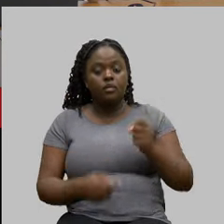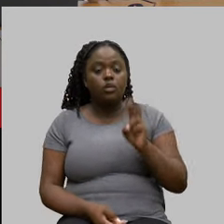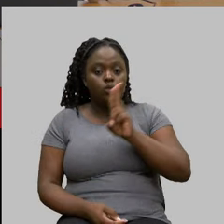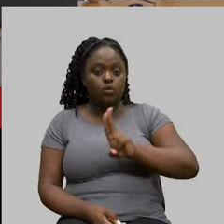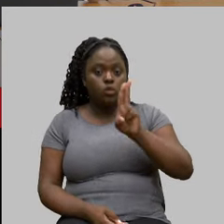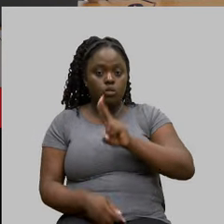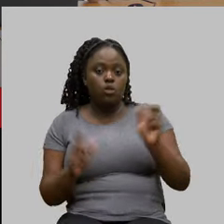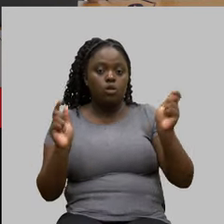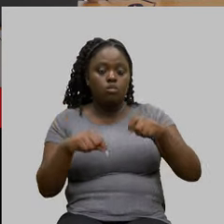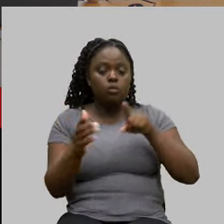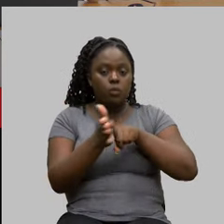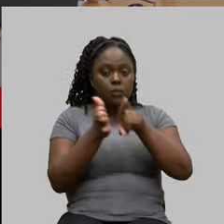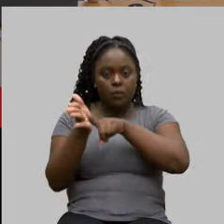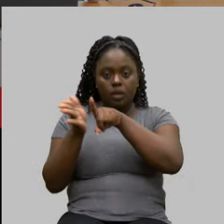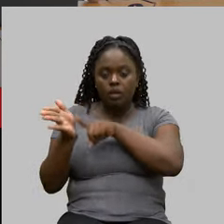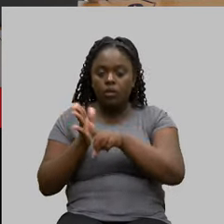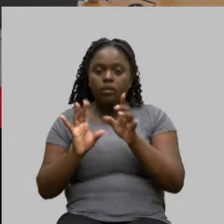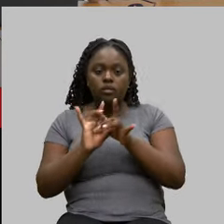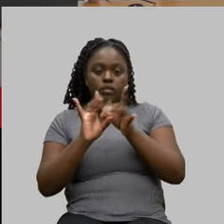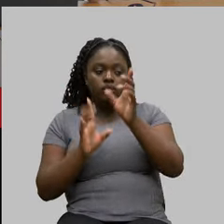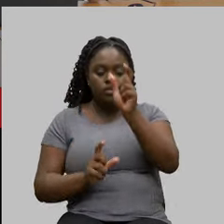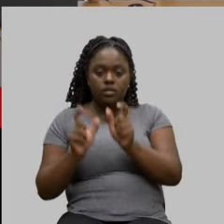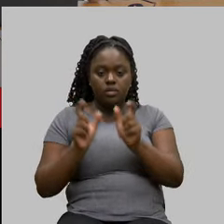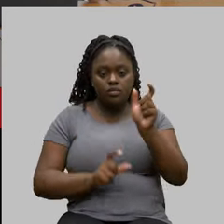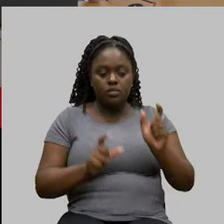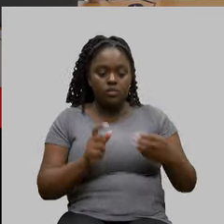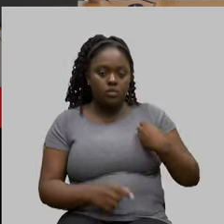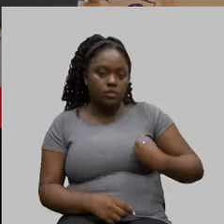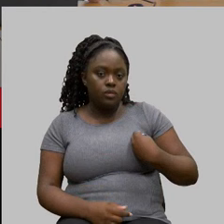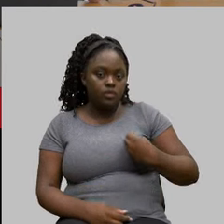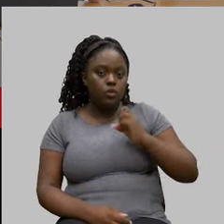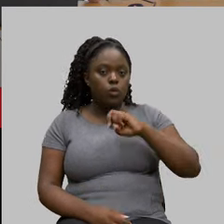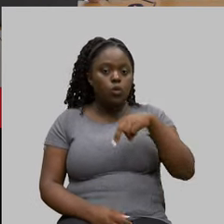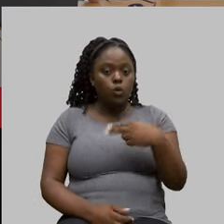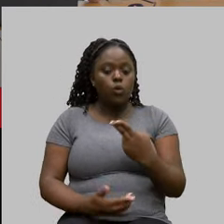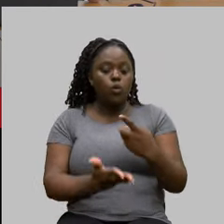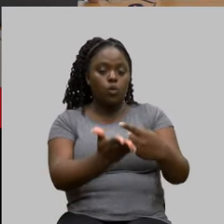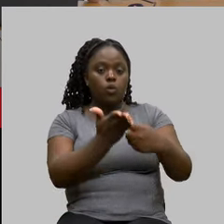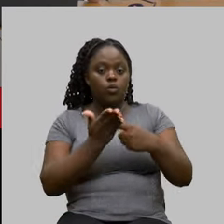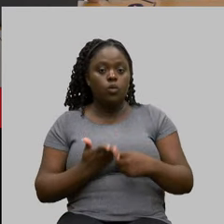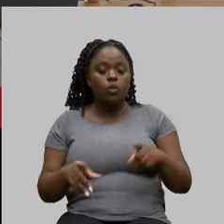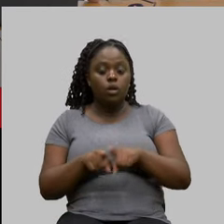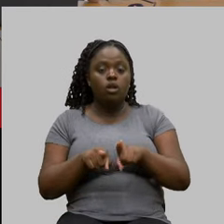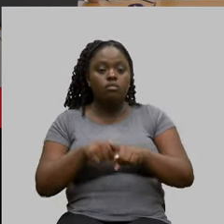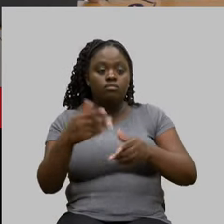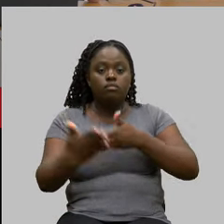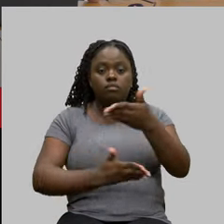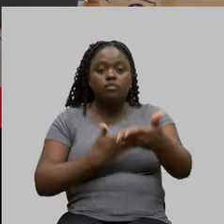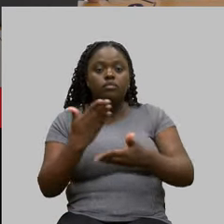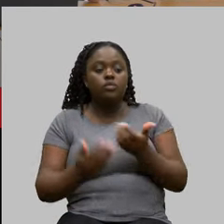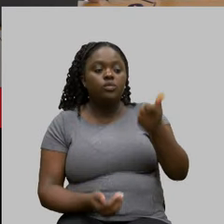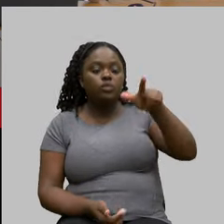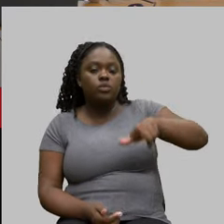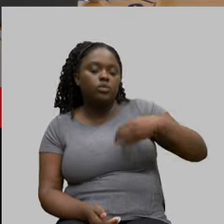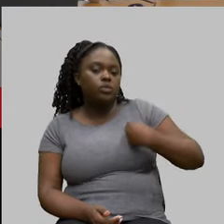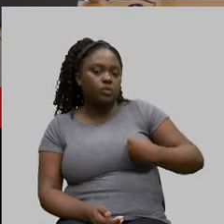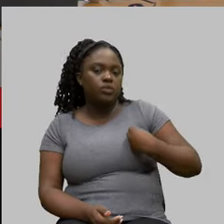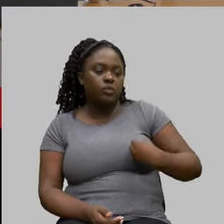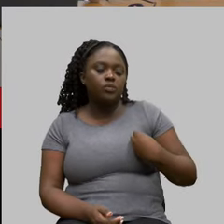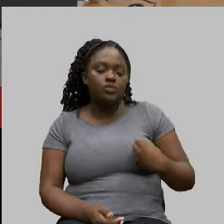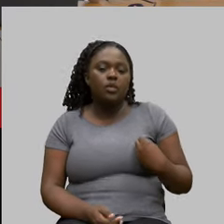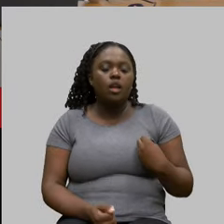encaminhar perguntas aos parlamentares ou convidados além de interagir com outros participantes em um